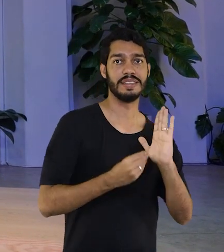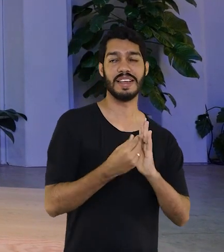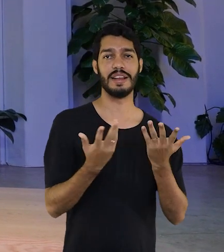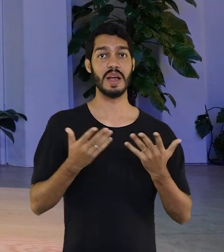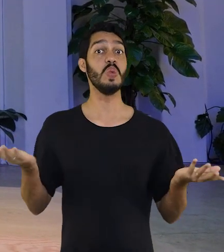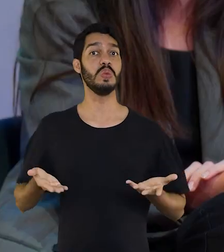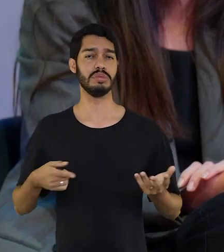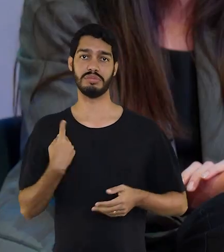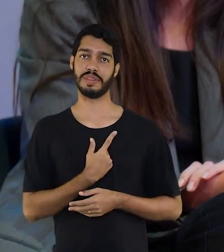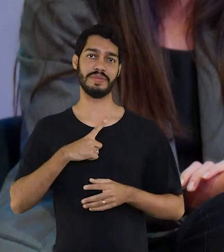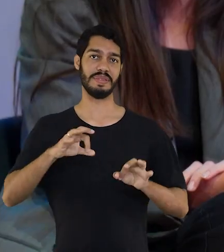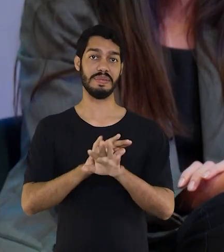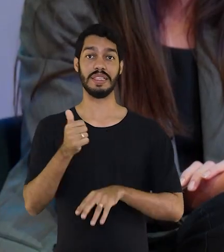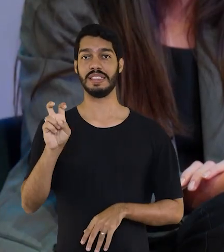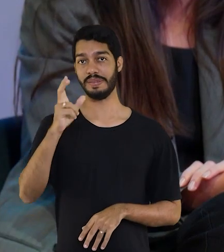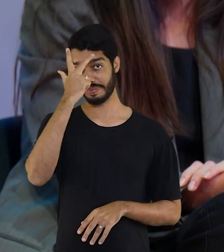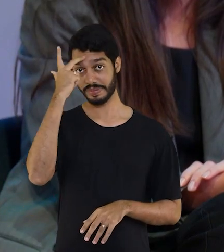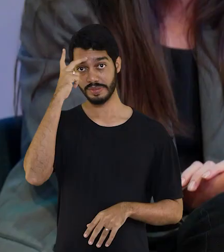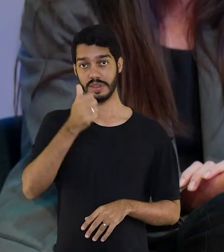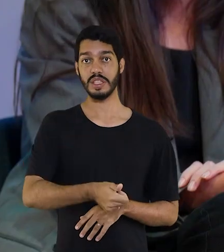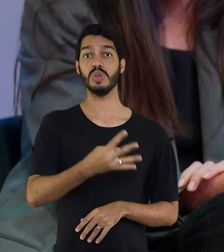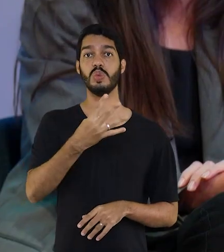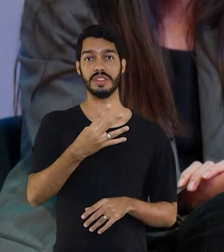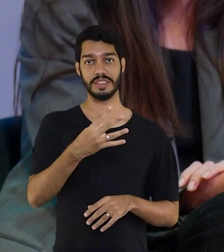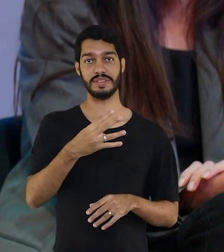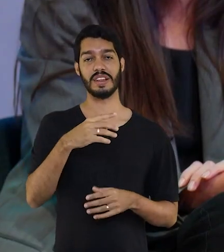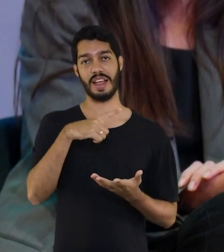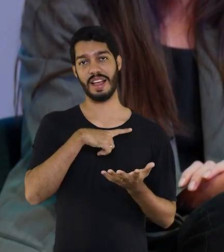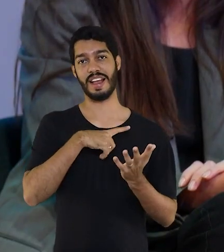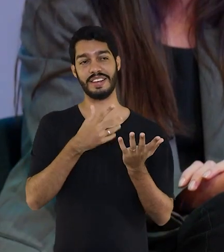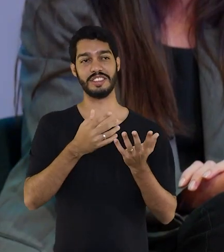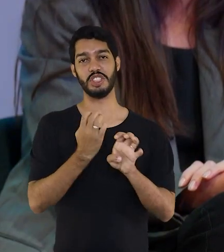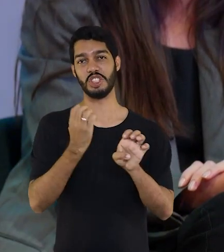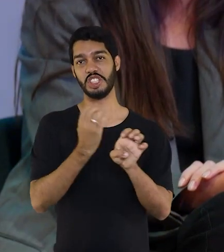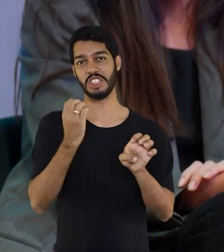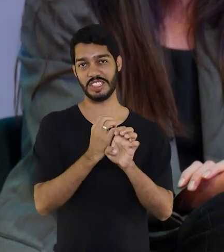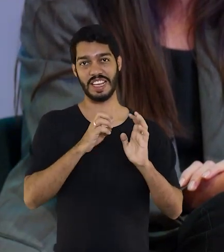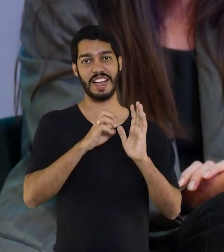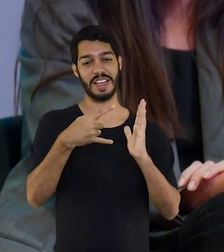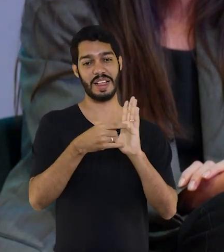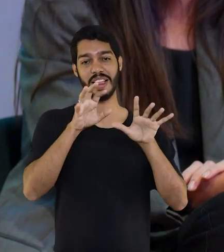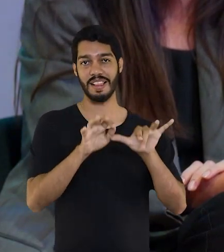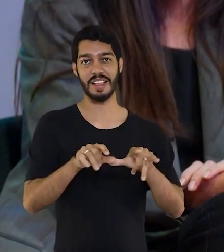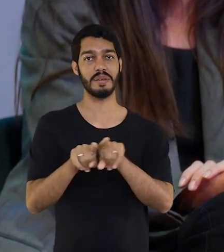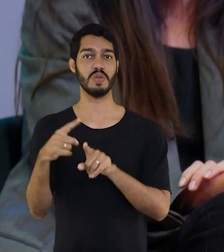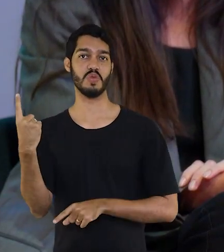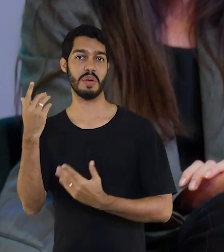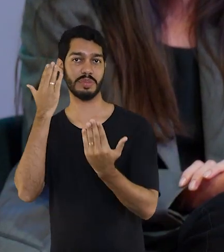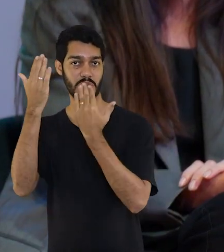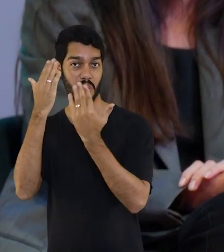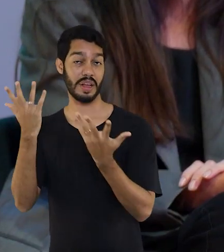agora precisa de um designer. Agora... Cara, Segura, hoje a gente tem 15 pessoas lá, são 14 engenheiros e uma psicóloga, então uma coisa meio que